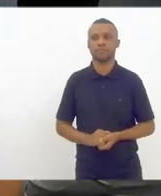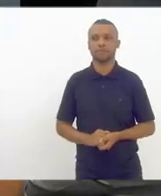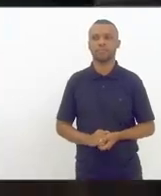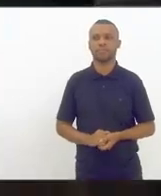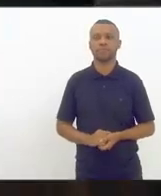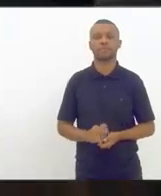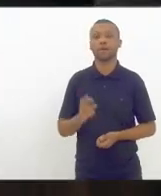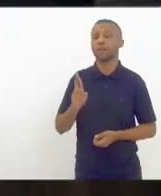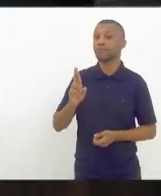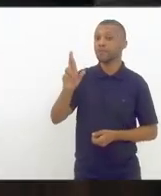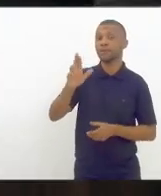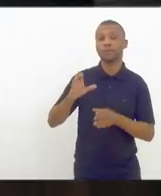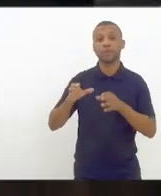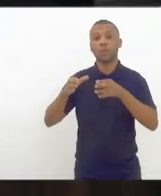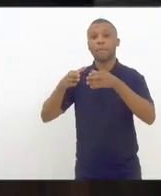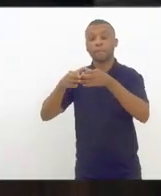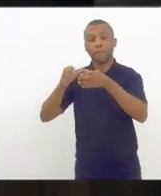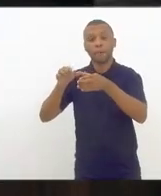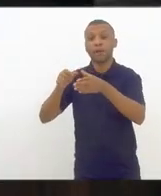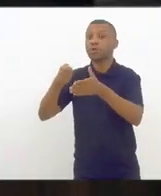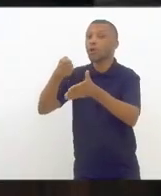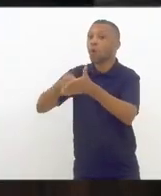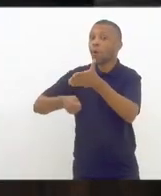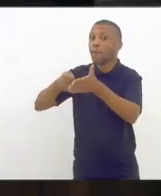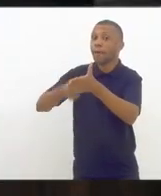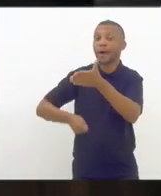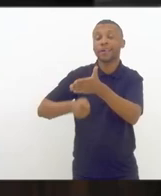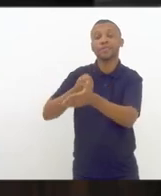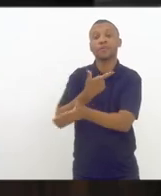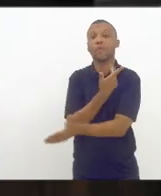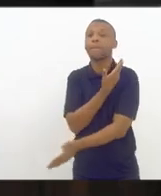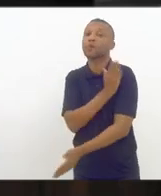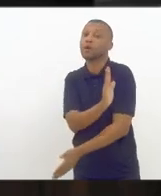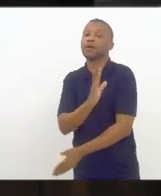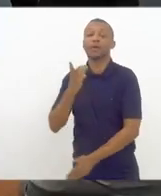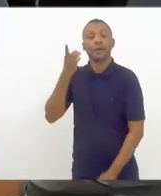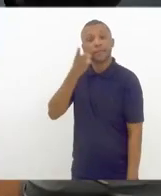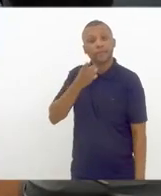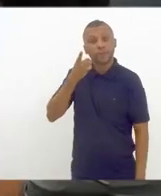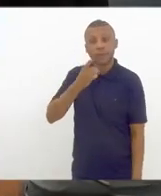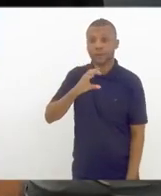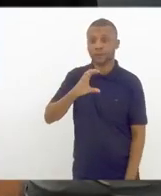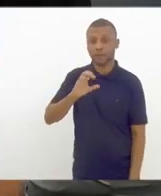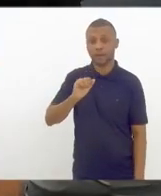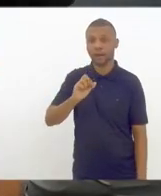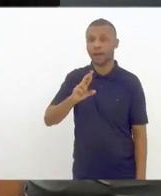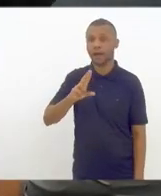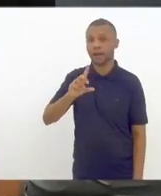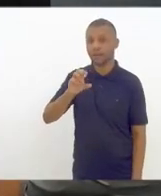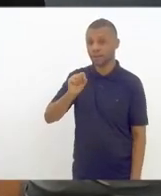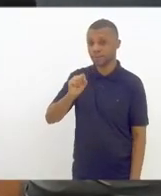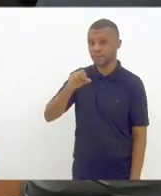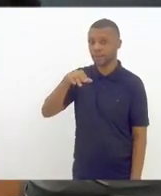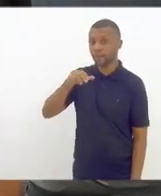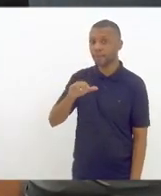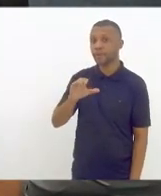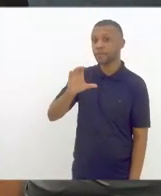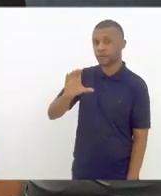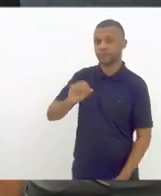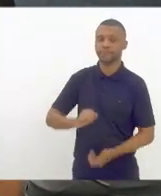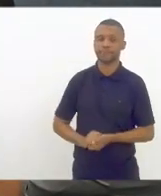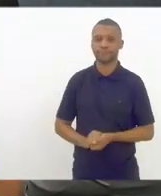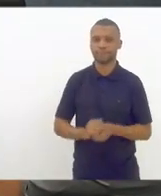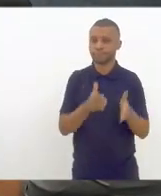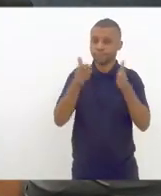Pela Comissão de Combate à Discriminação, deputado Carlos Mink. Deputado Carlos Mink. Deputada